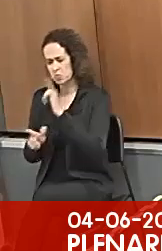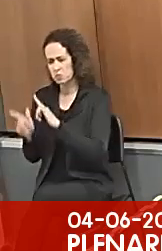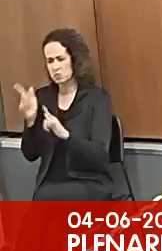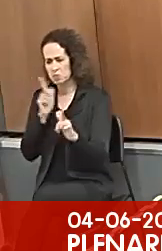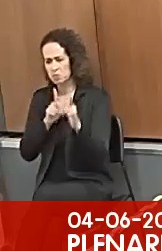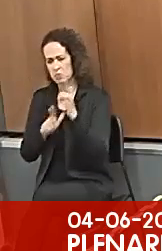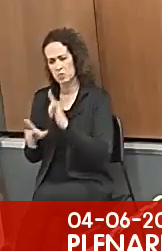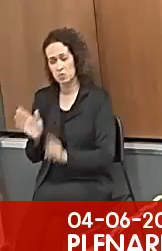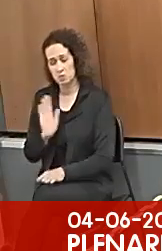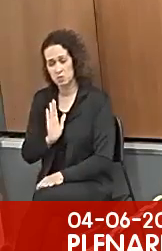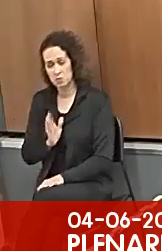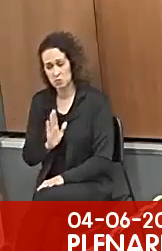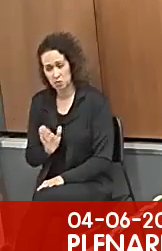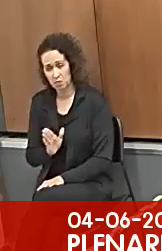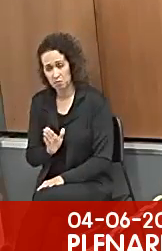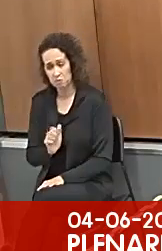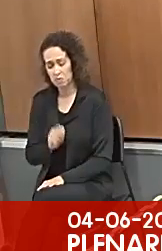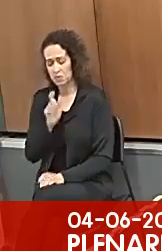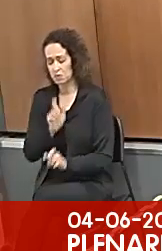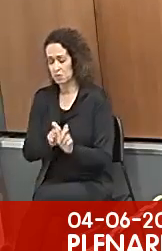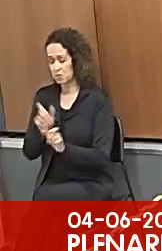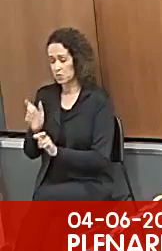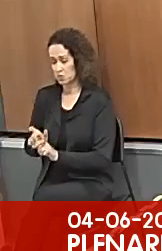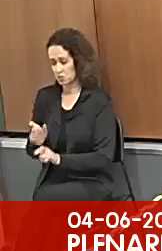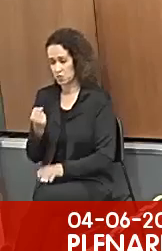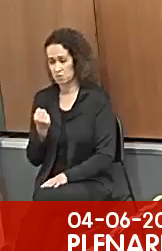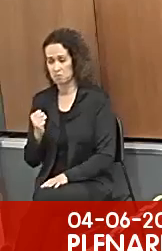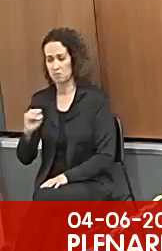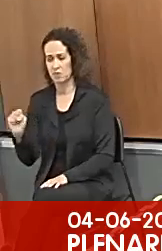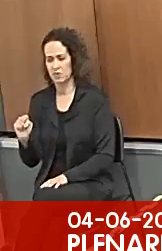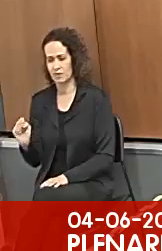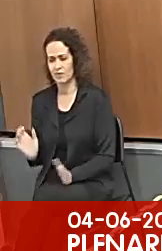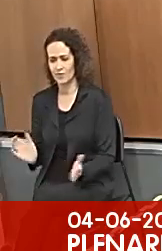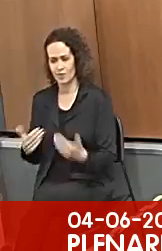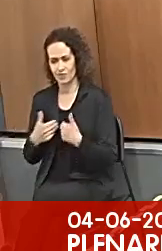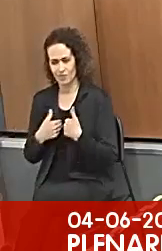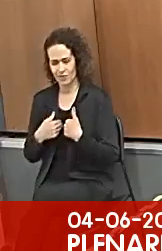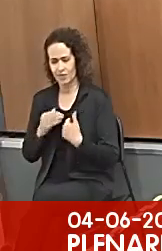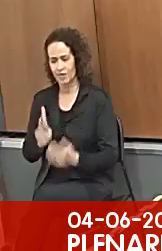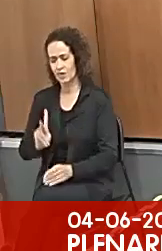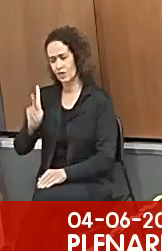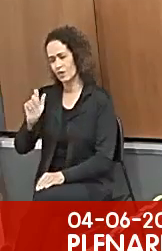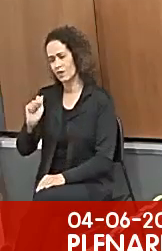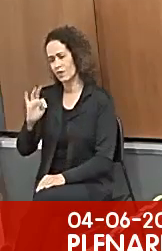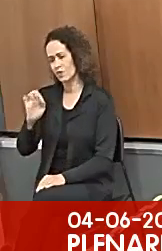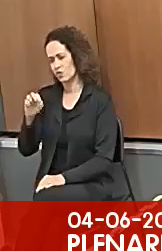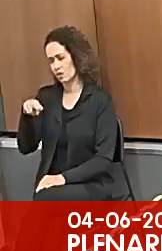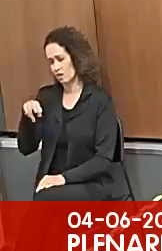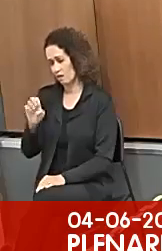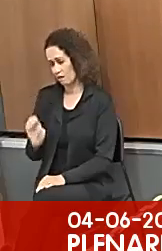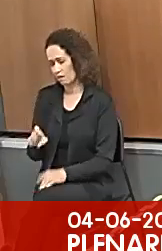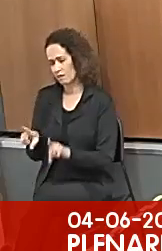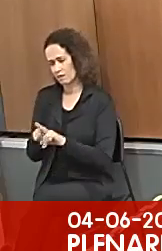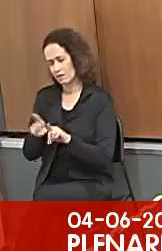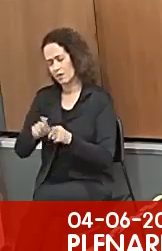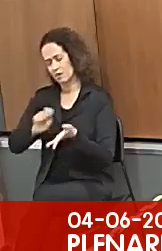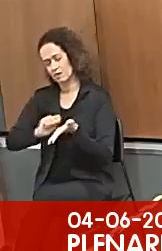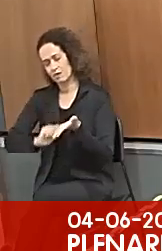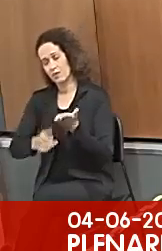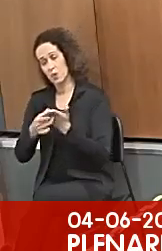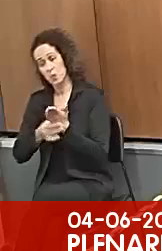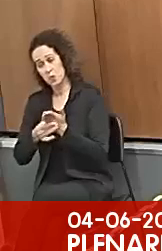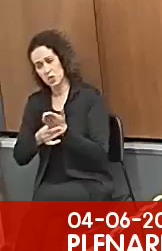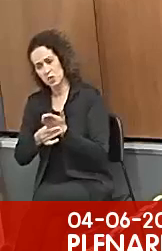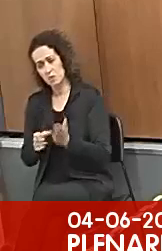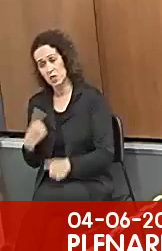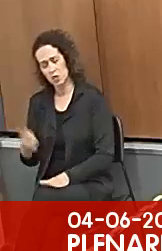para realmente as pessoas com autismo. Então, Catiane Ferreira Gomes é coautora desse livro e é um orgulho para todos